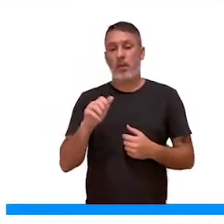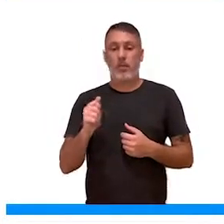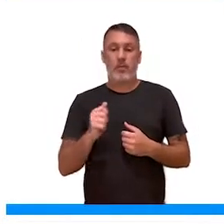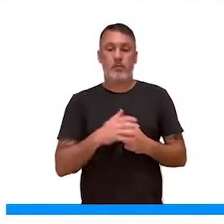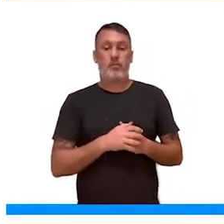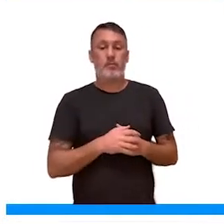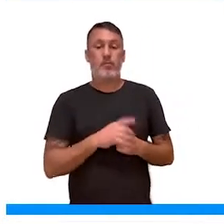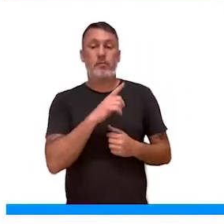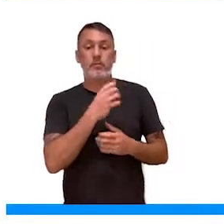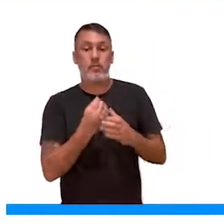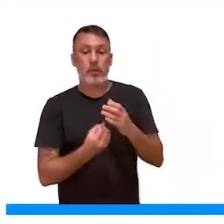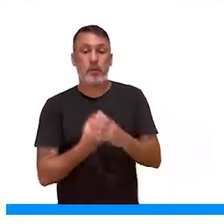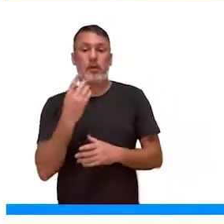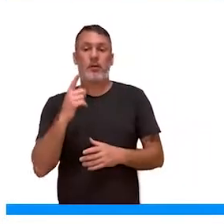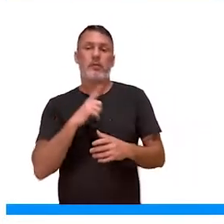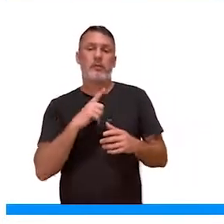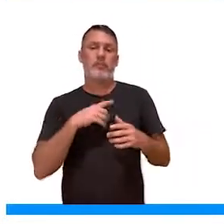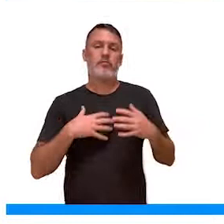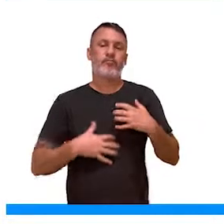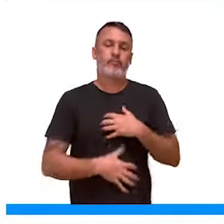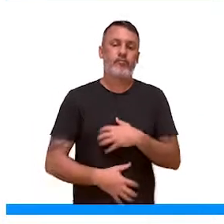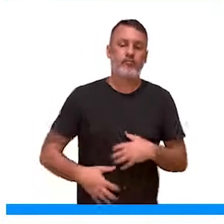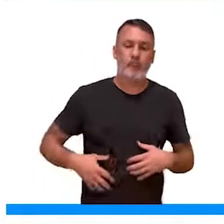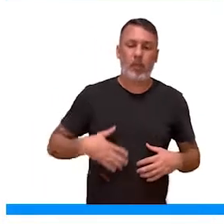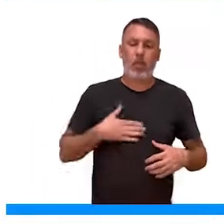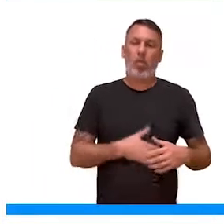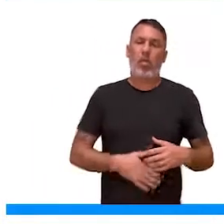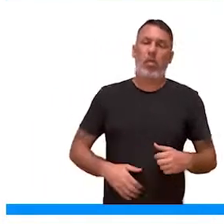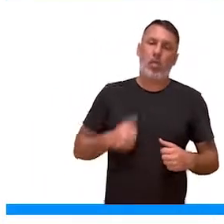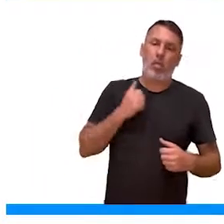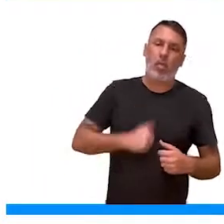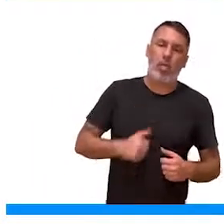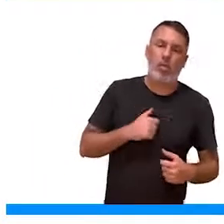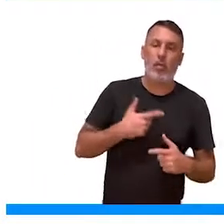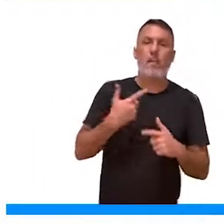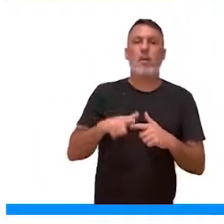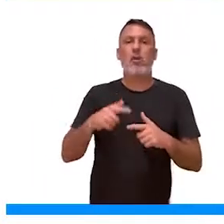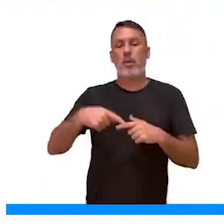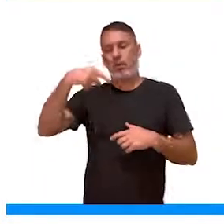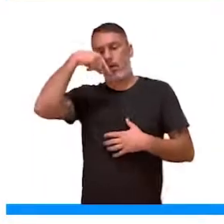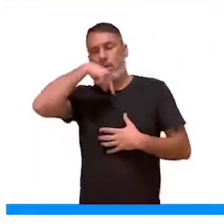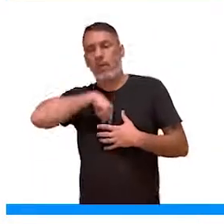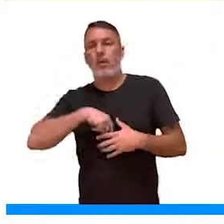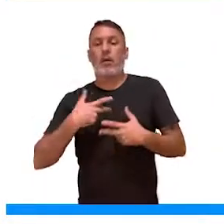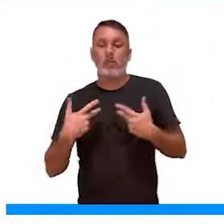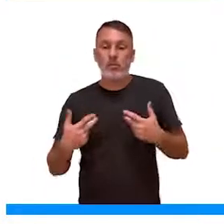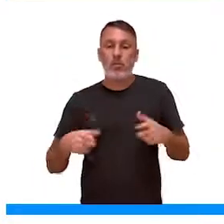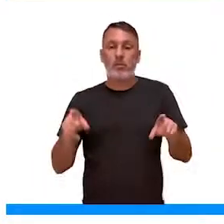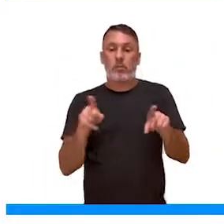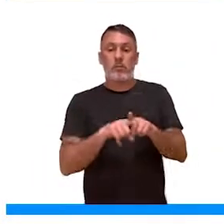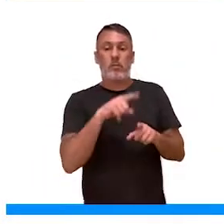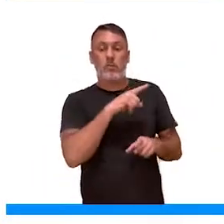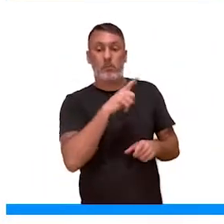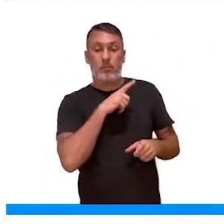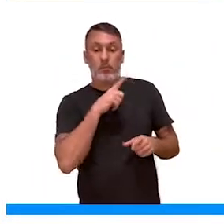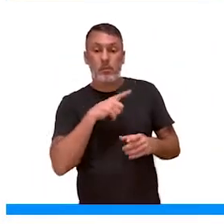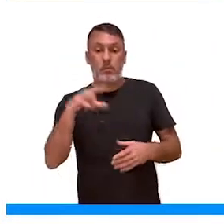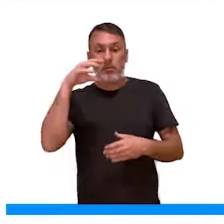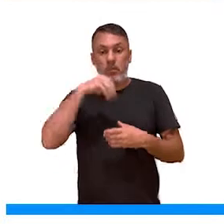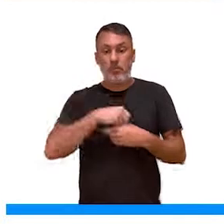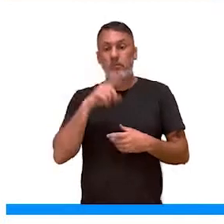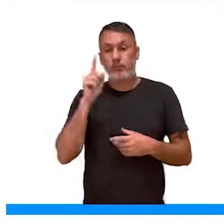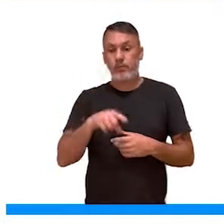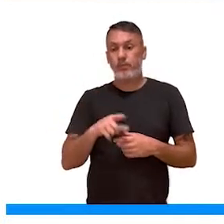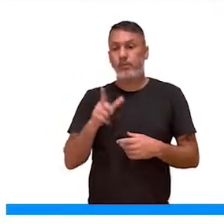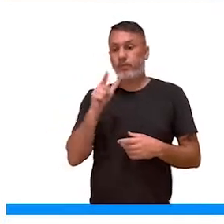ameba, ela vai gerar ulcerações intestinais, diarreia, problemas gastrointestinais e é adquirida a